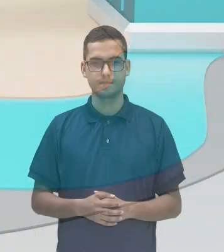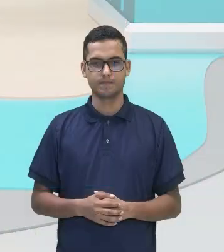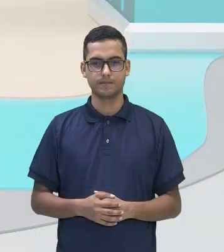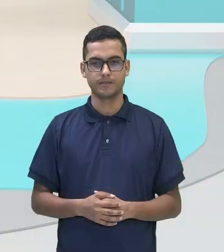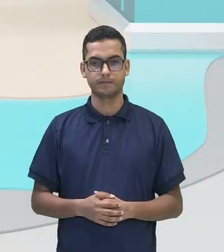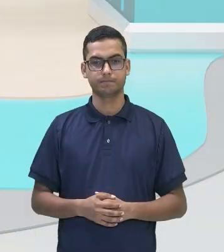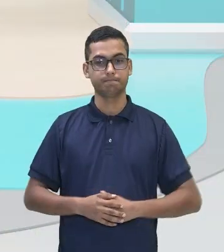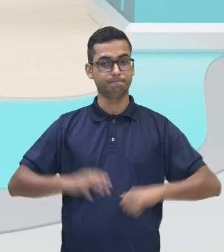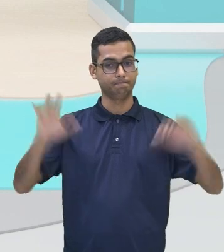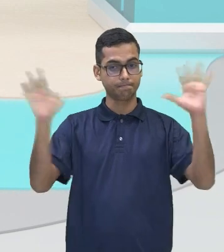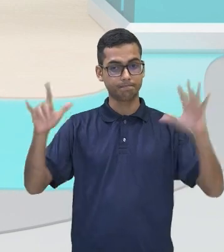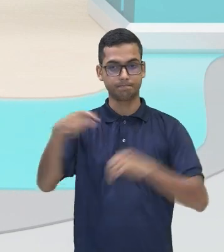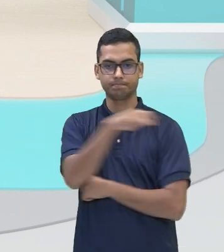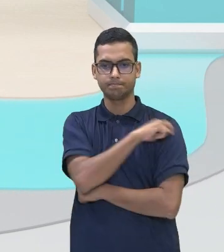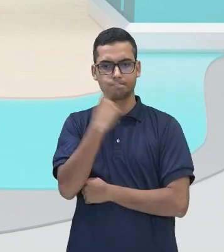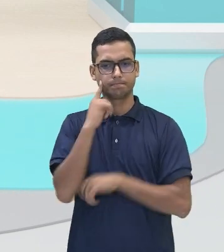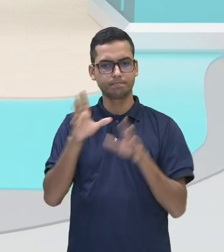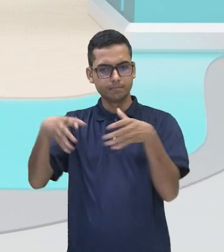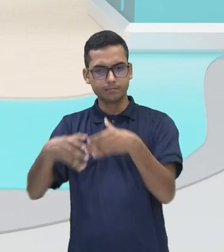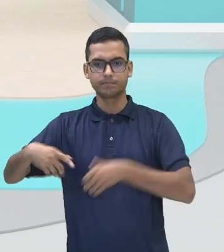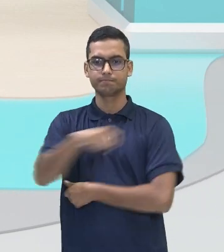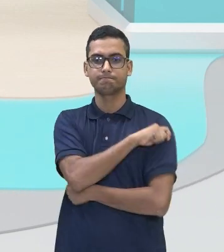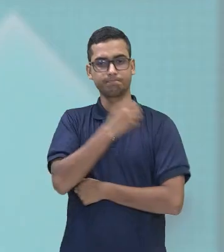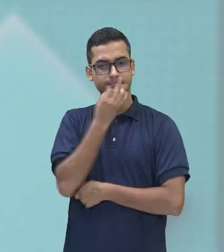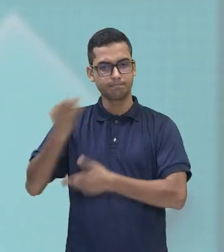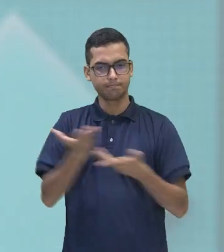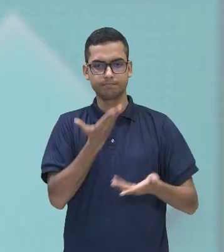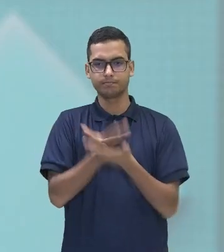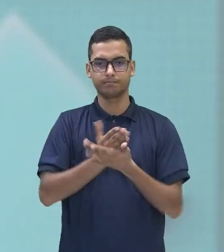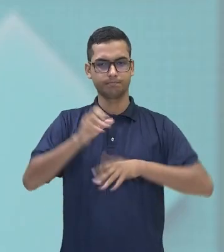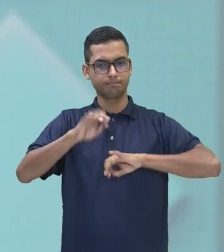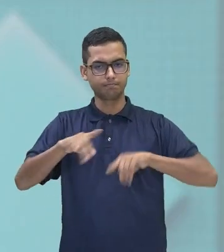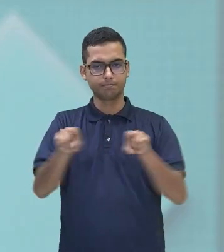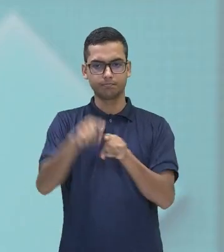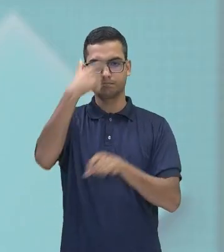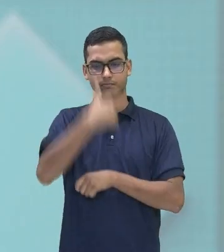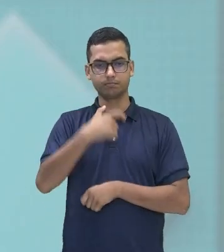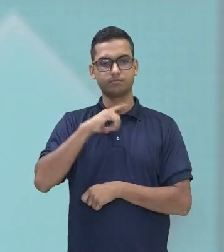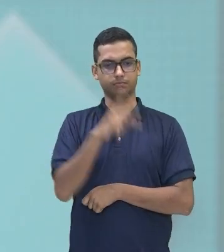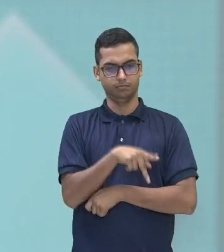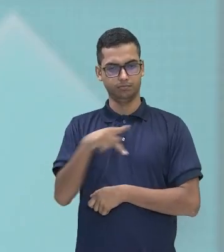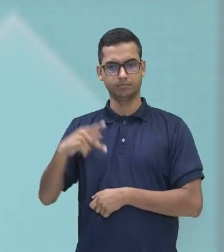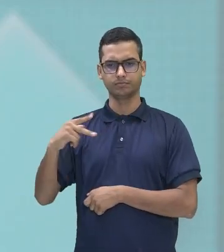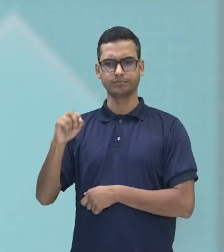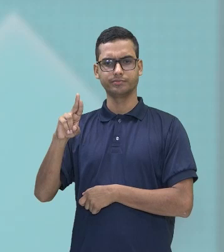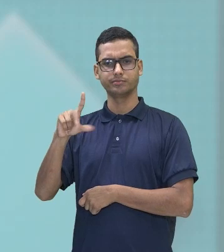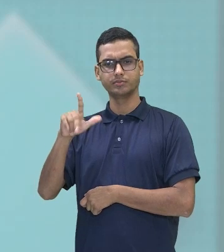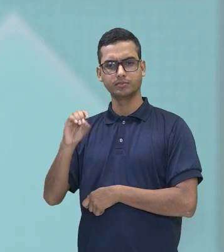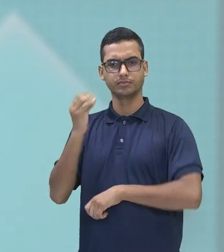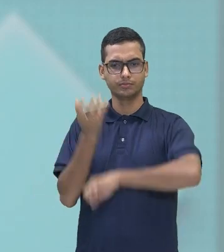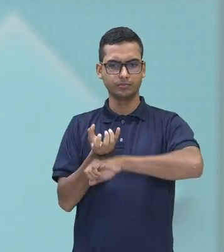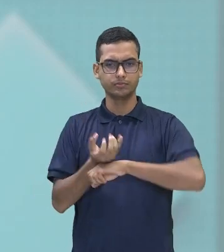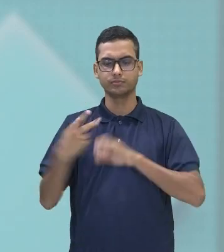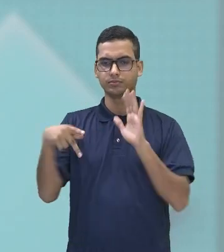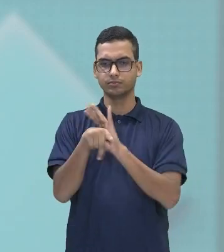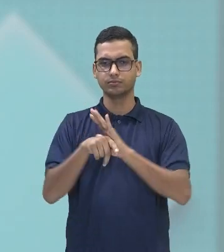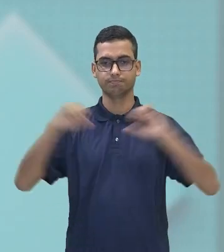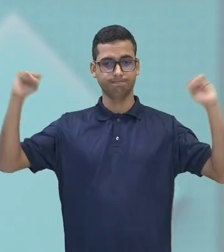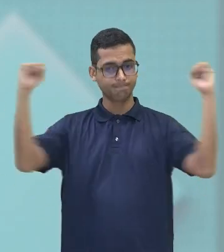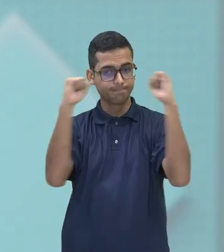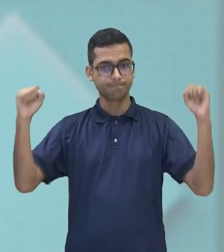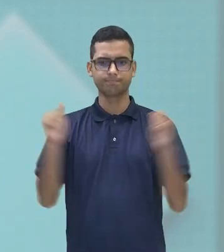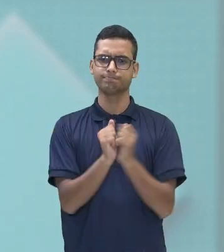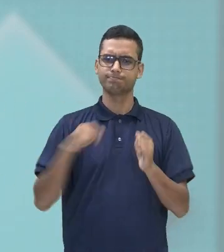Olá, alunos! Olá, turmas! Sejam bem-vindos à nossa aula de Educação Física. Eu sou o professor Paulo Ricardo, seu professor de Educação Física. Estaremos juntos